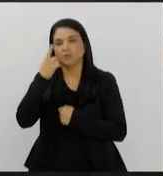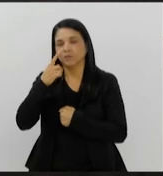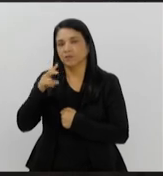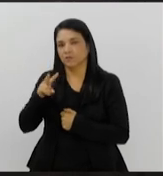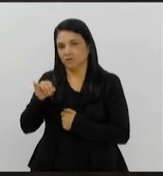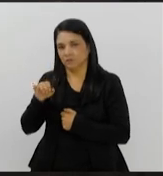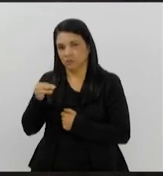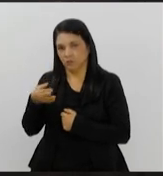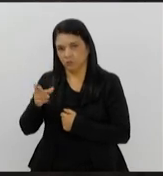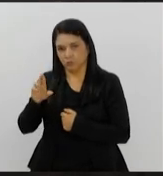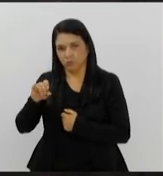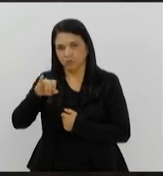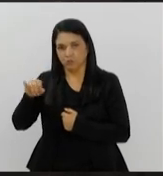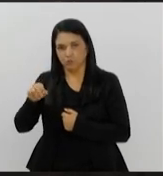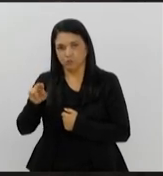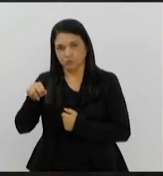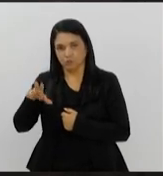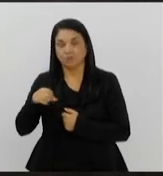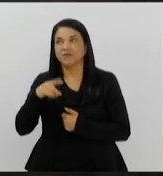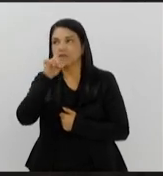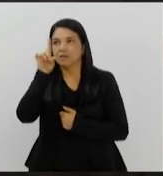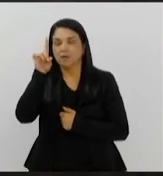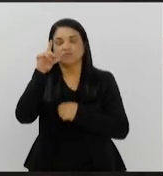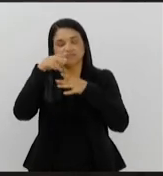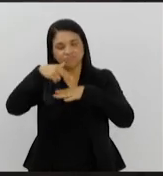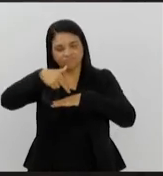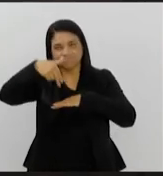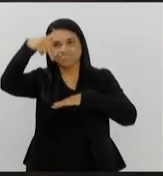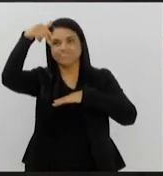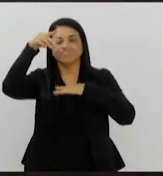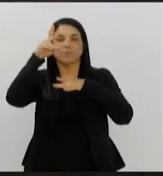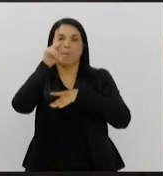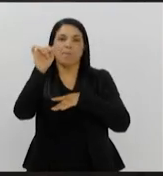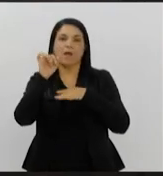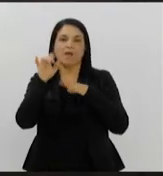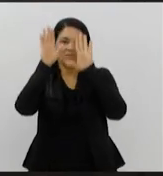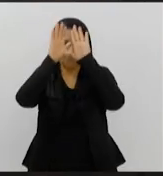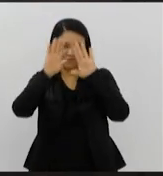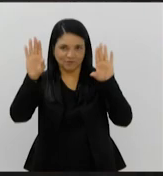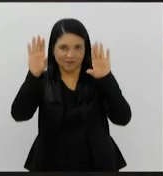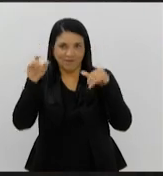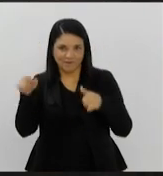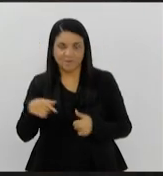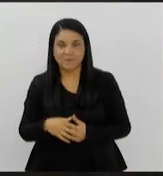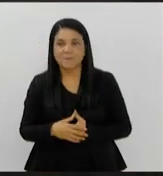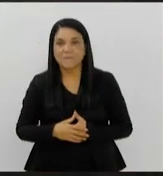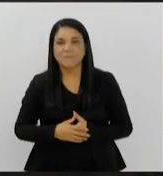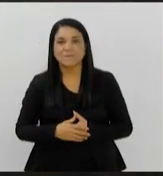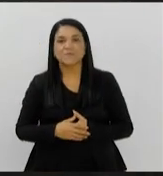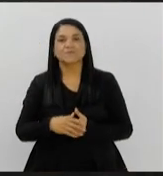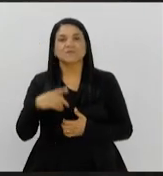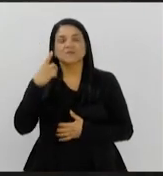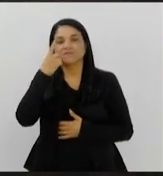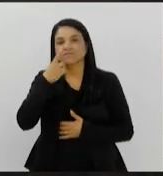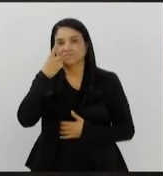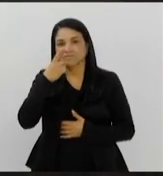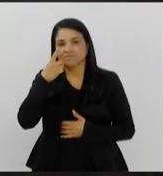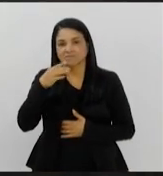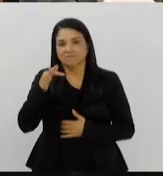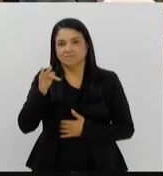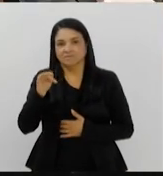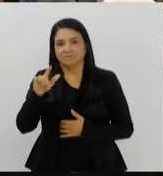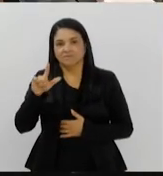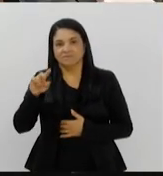possa receber o pai dele lá na luz do céu. Deputado Flávio Serafini, por favor.